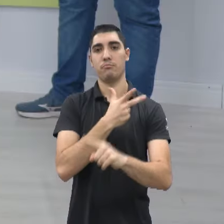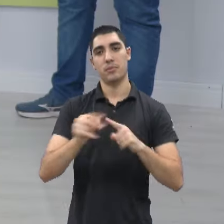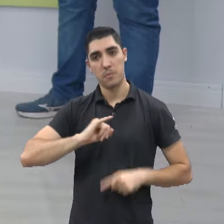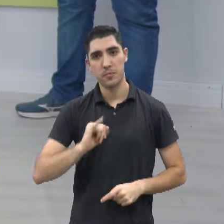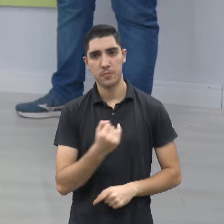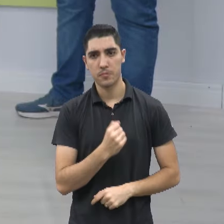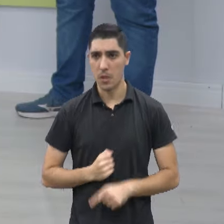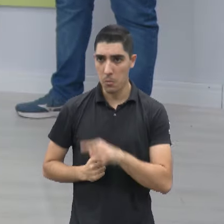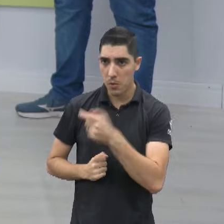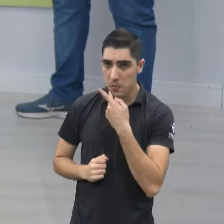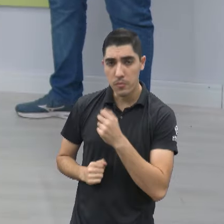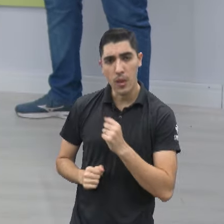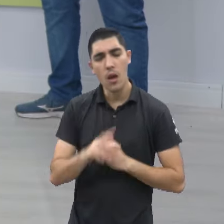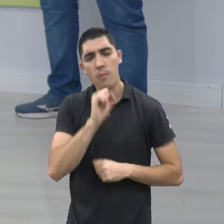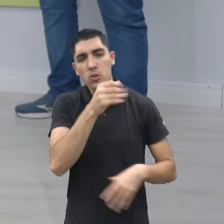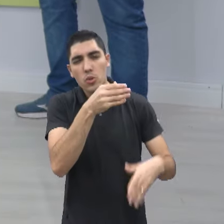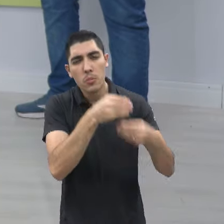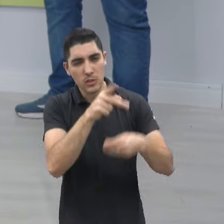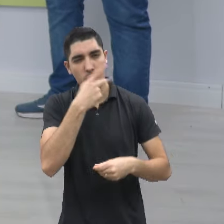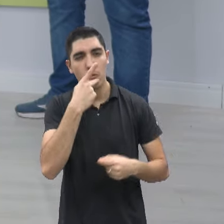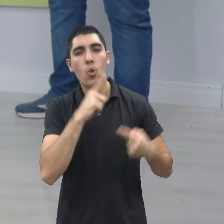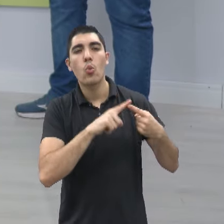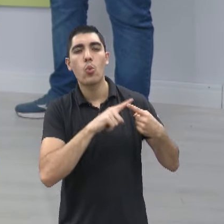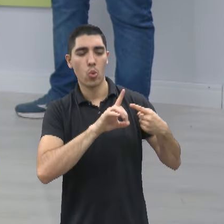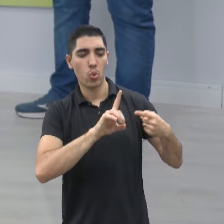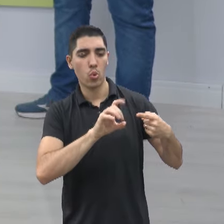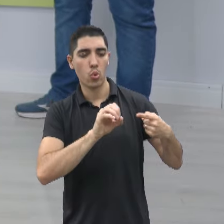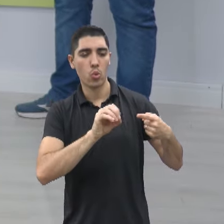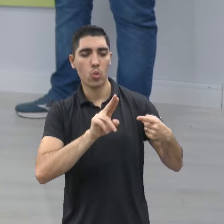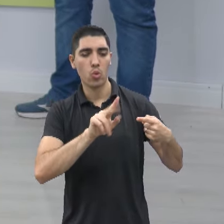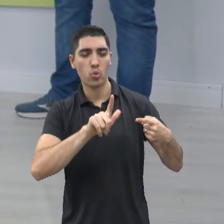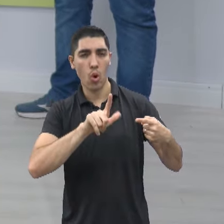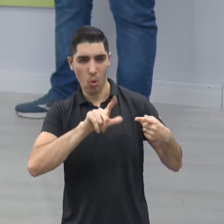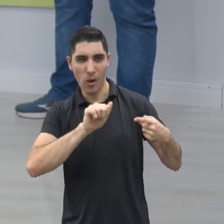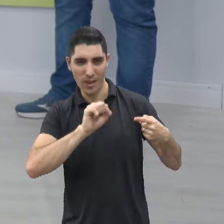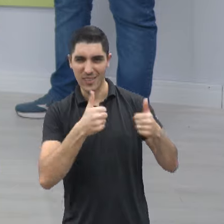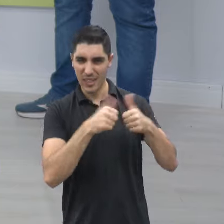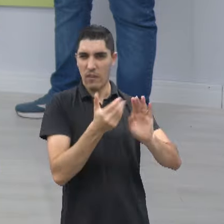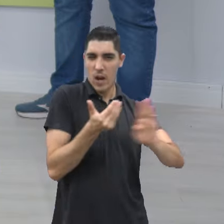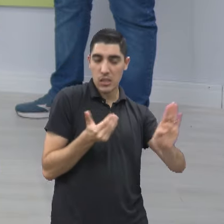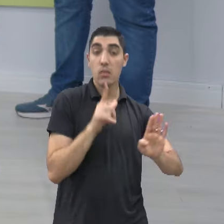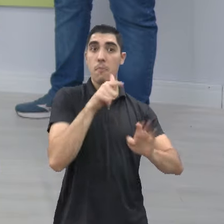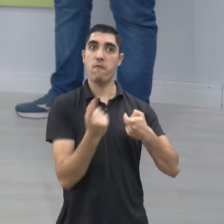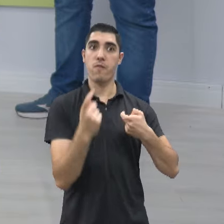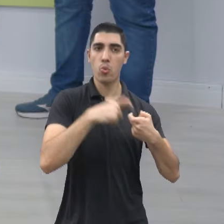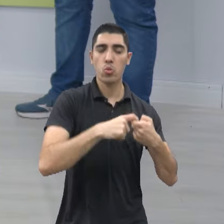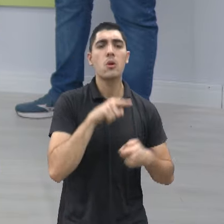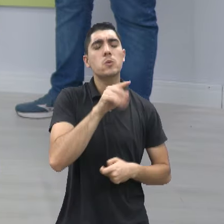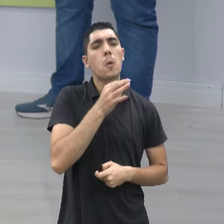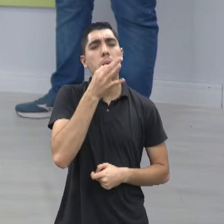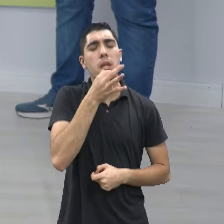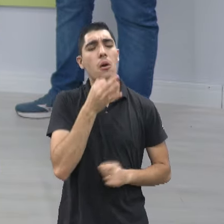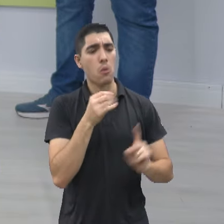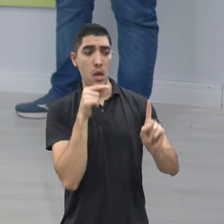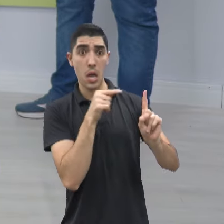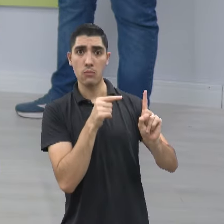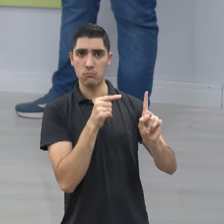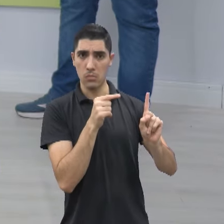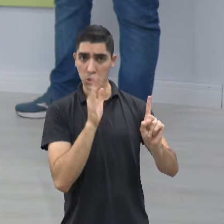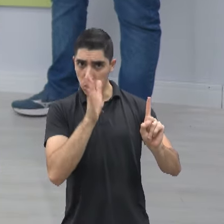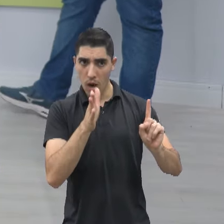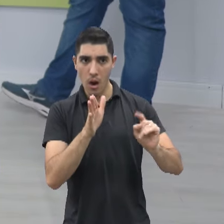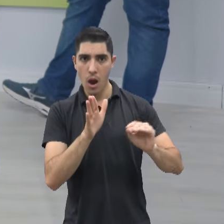Rapidinho, Vieira, é que você falou do Douglas, né? O quão importante foi essa volta do Douglas? O quanto de porcentagem ele representa ou representou